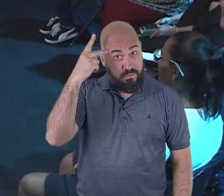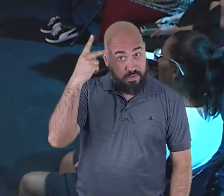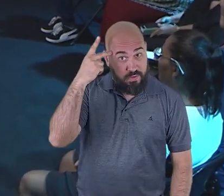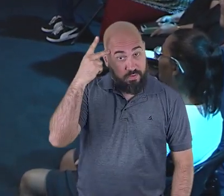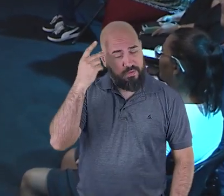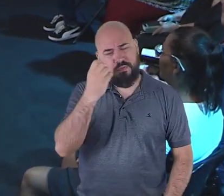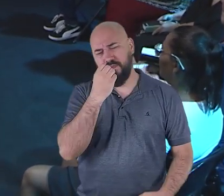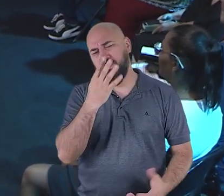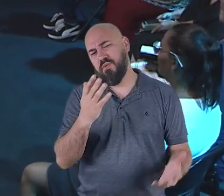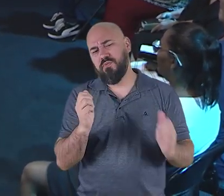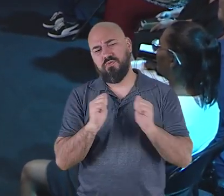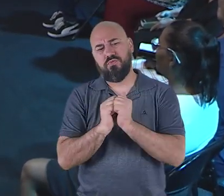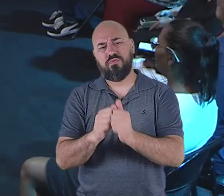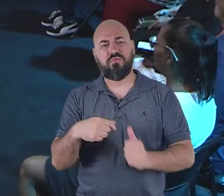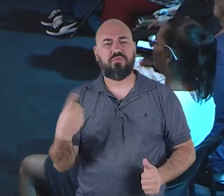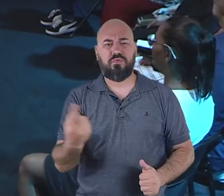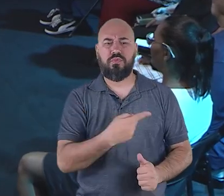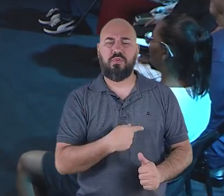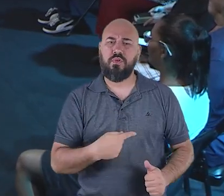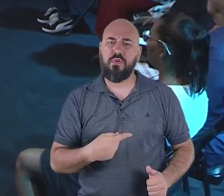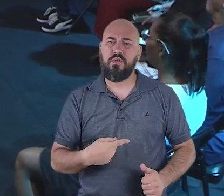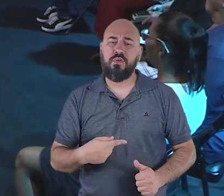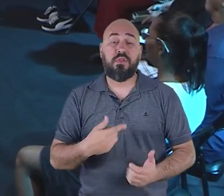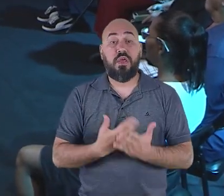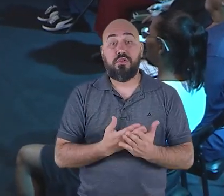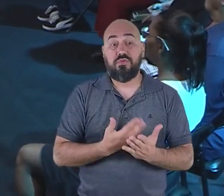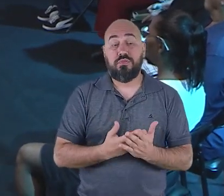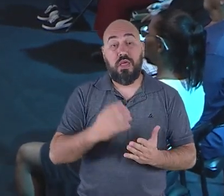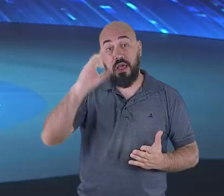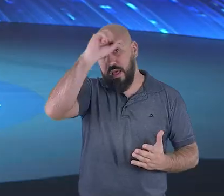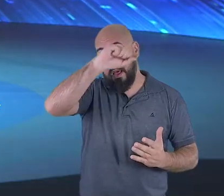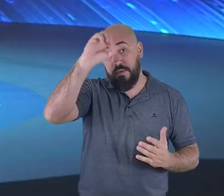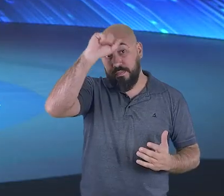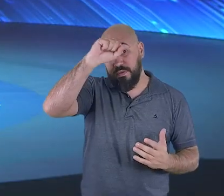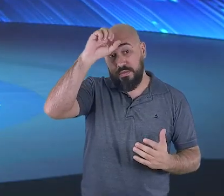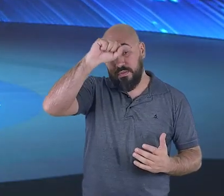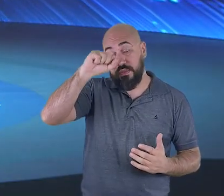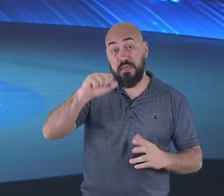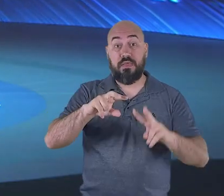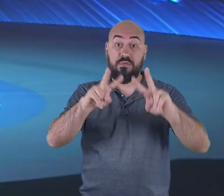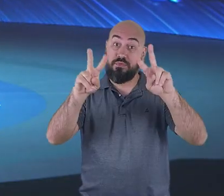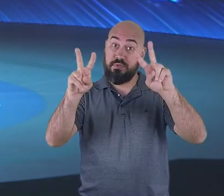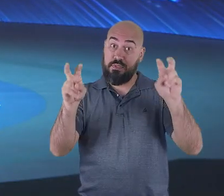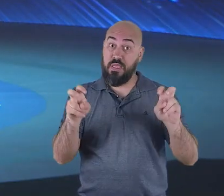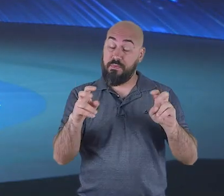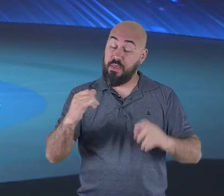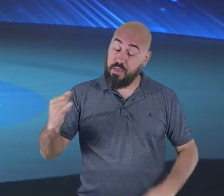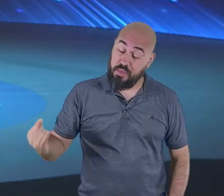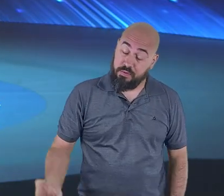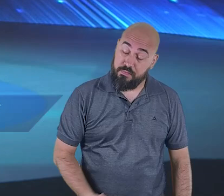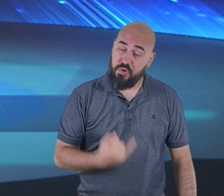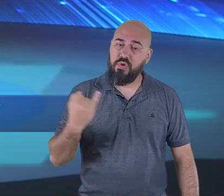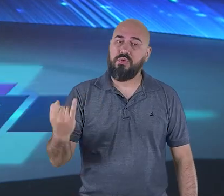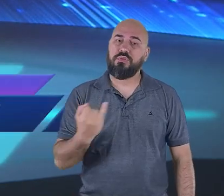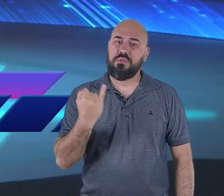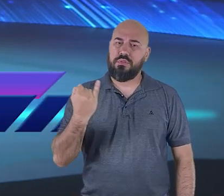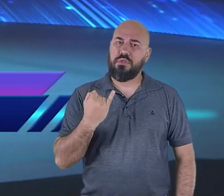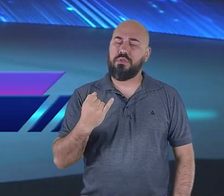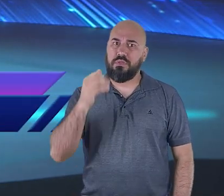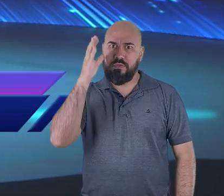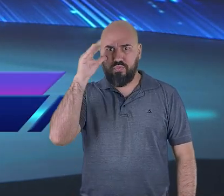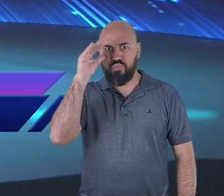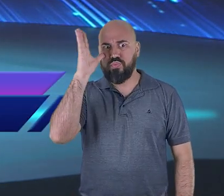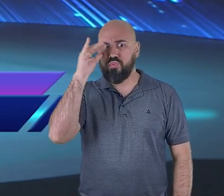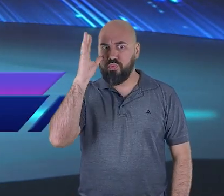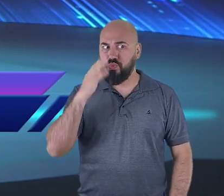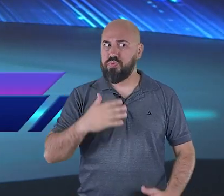casa, no Arena do Futuro. E juntos nós vamos entrar hoje em um tema muito intrigante da